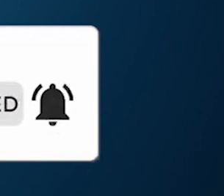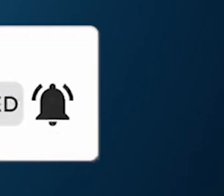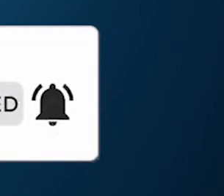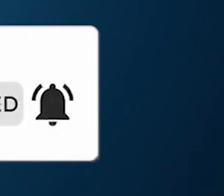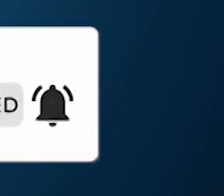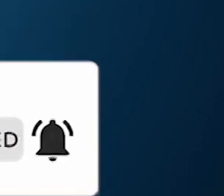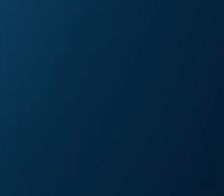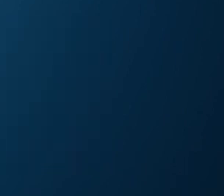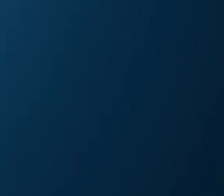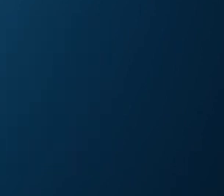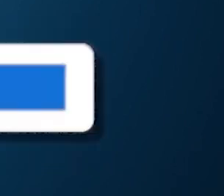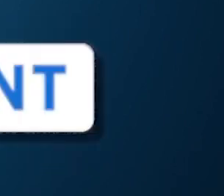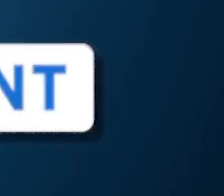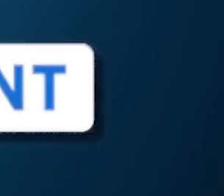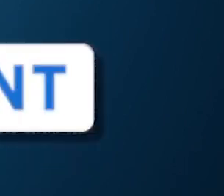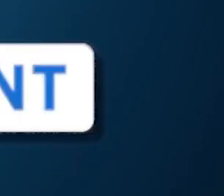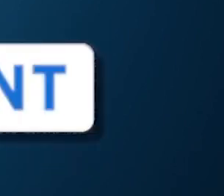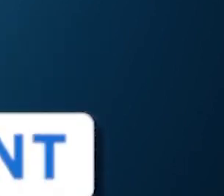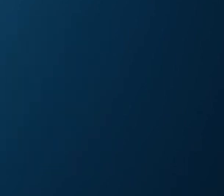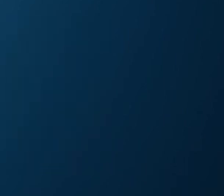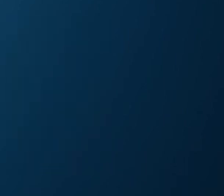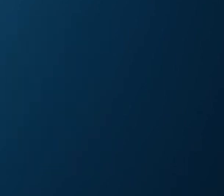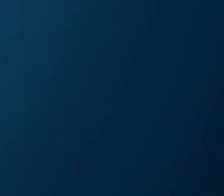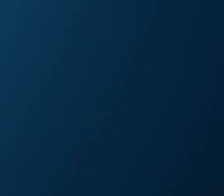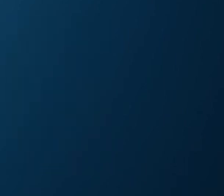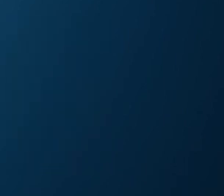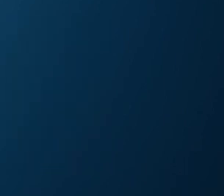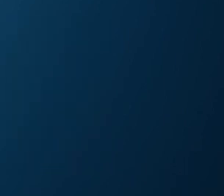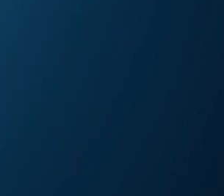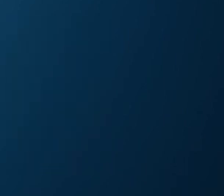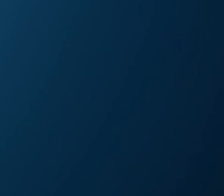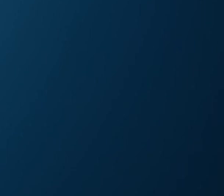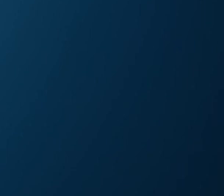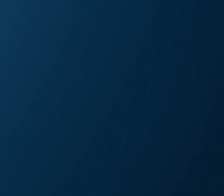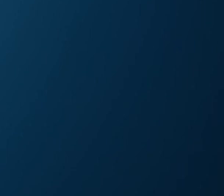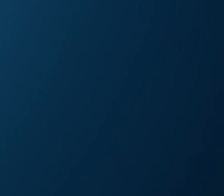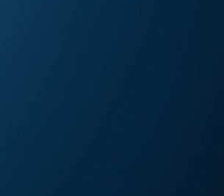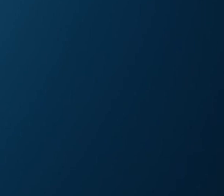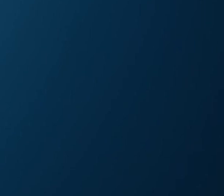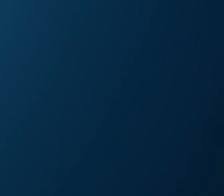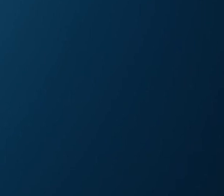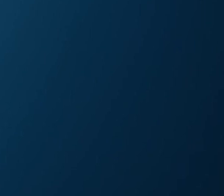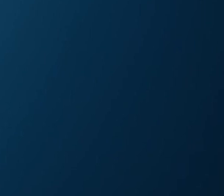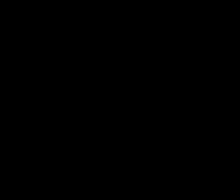botão notificação. Fó comentário na farretuta, va media social, Siraceluk.